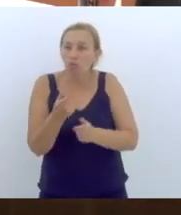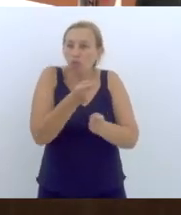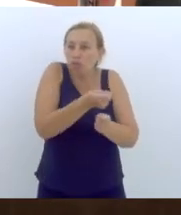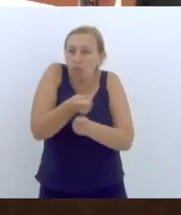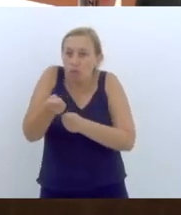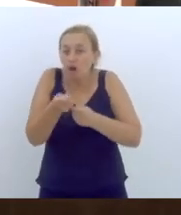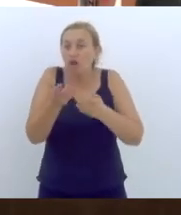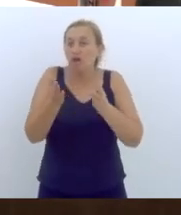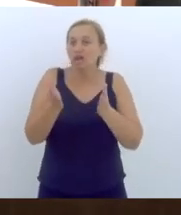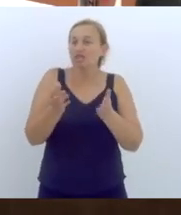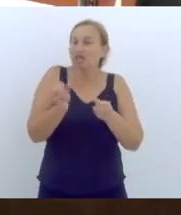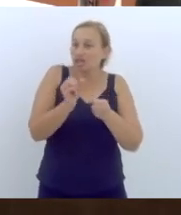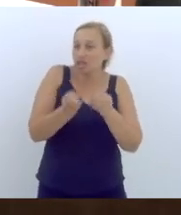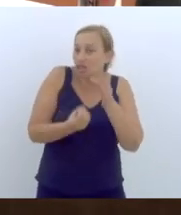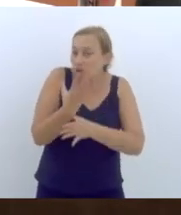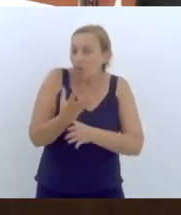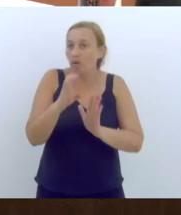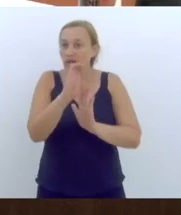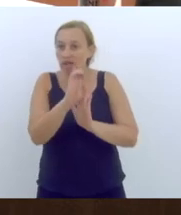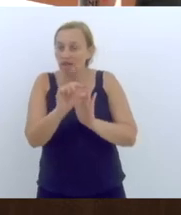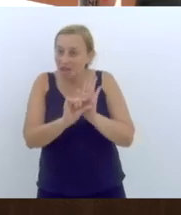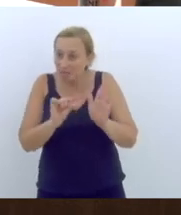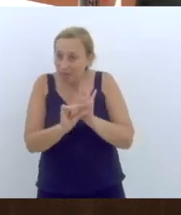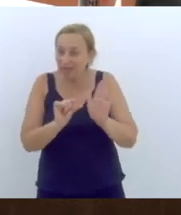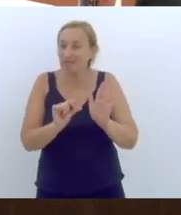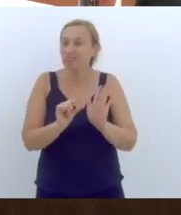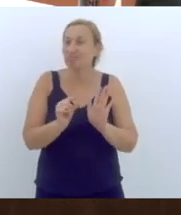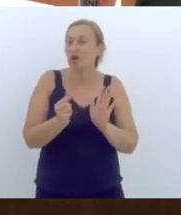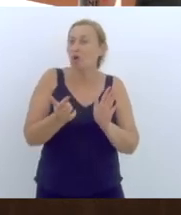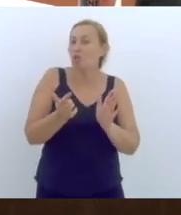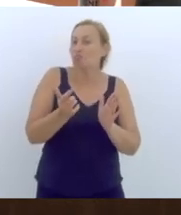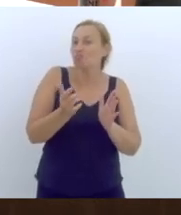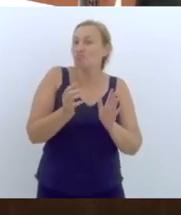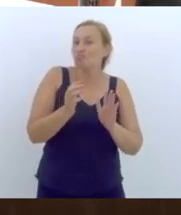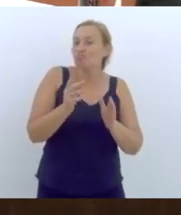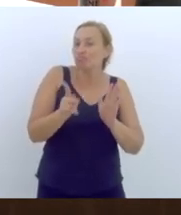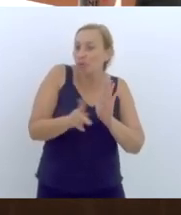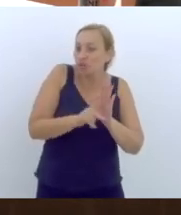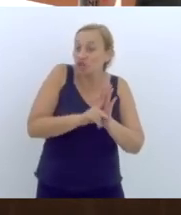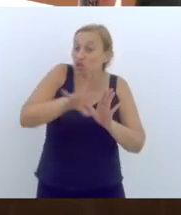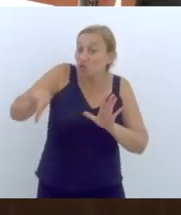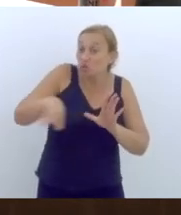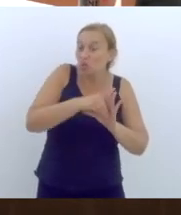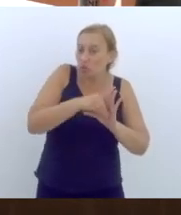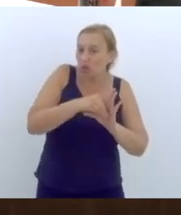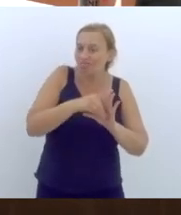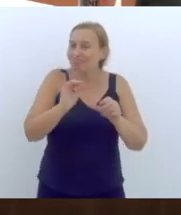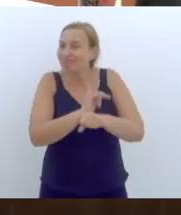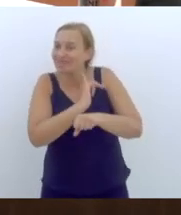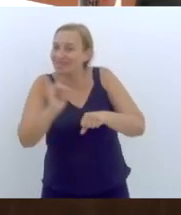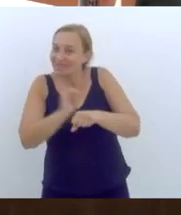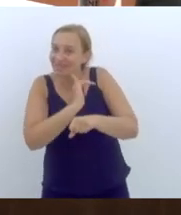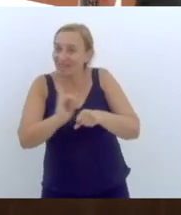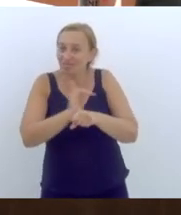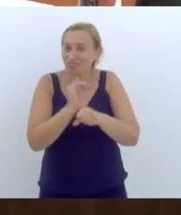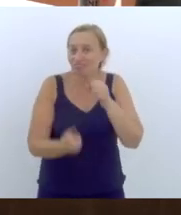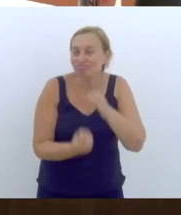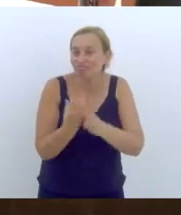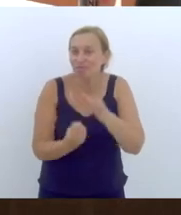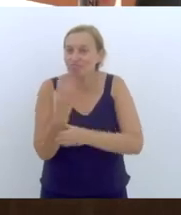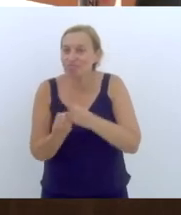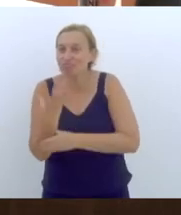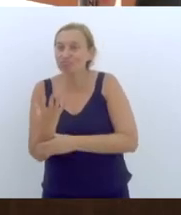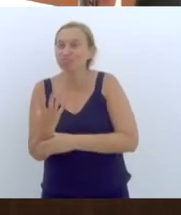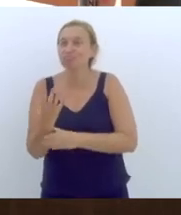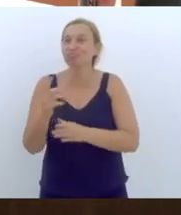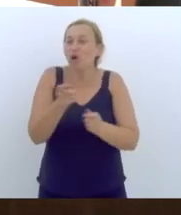e a gente fez emendas ao projeto no sentido de incluir nessa estratégia de produção a produção